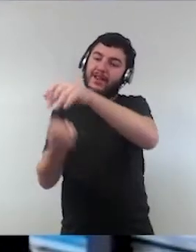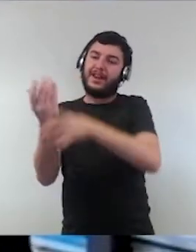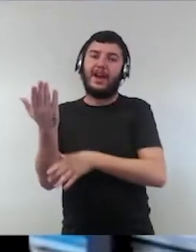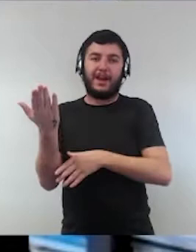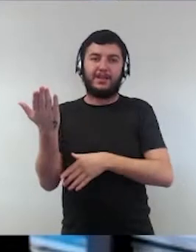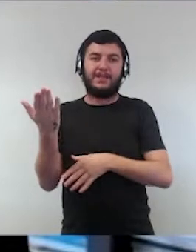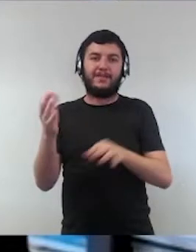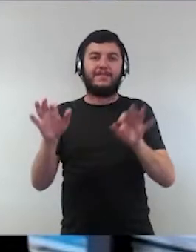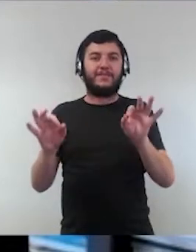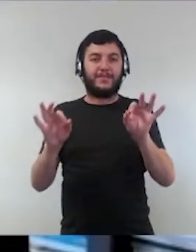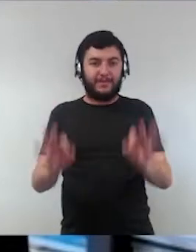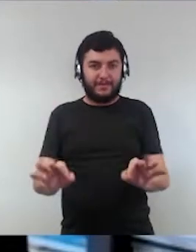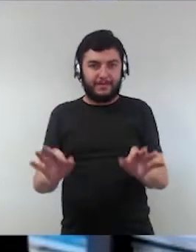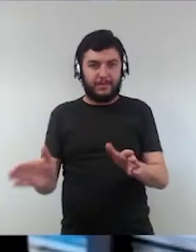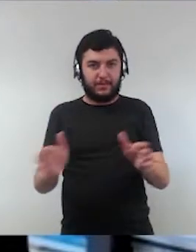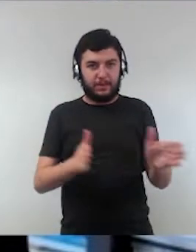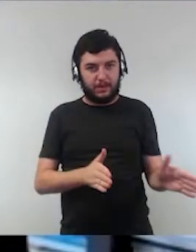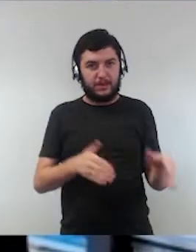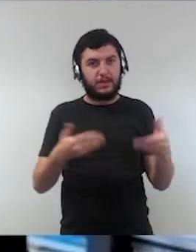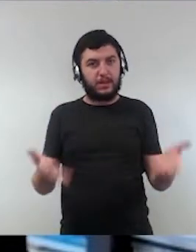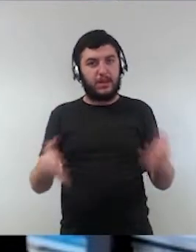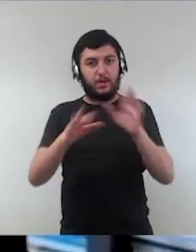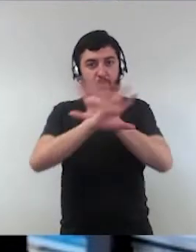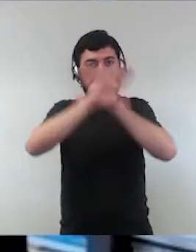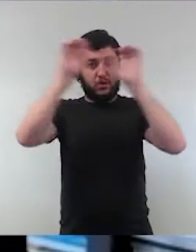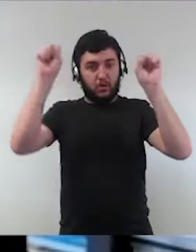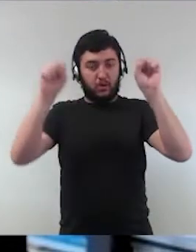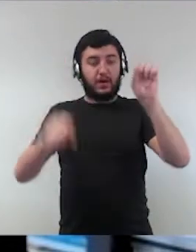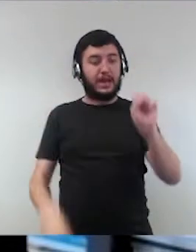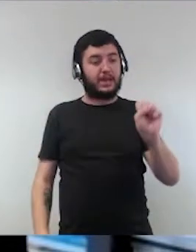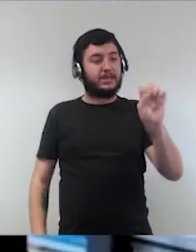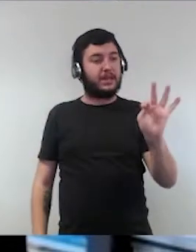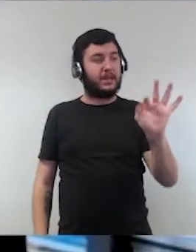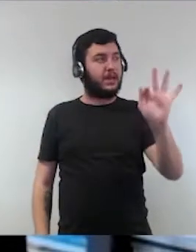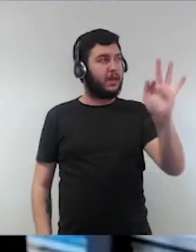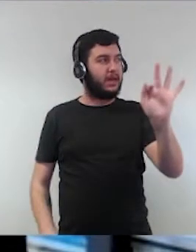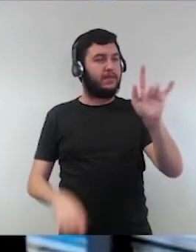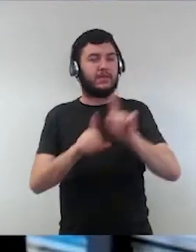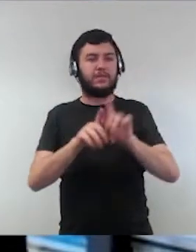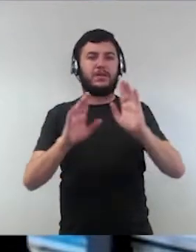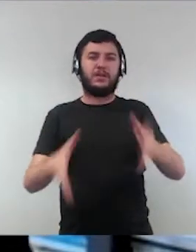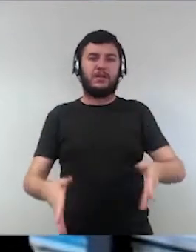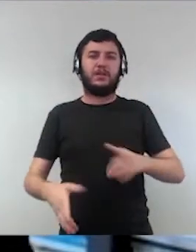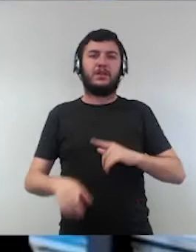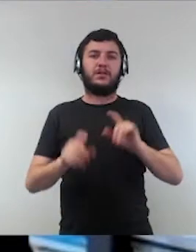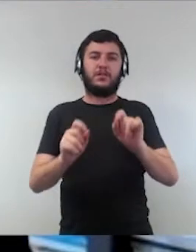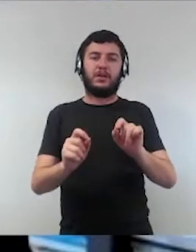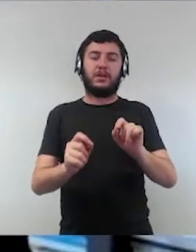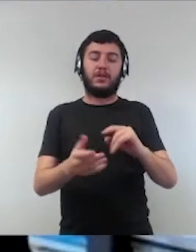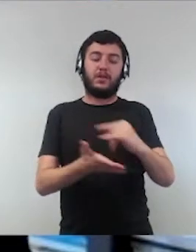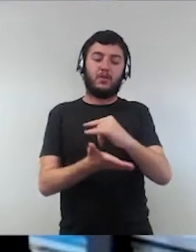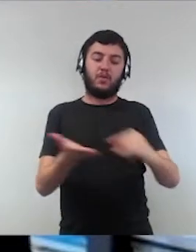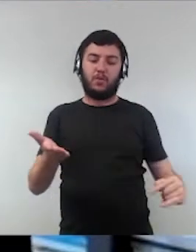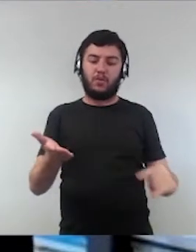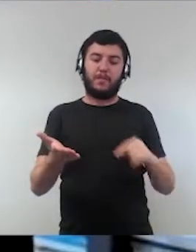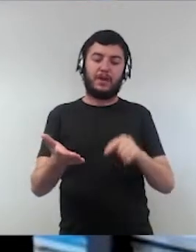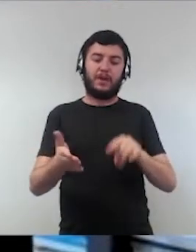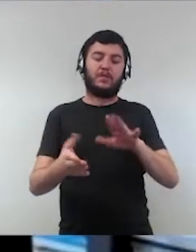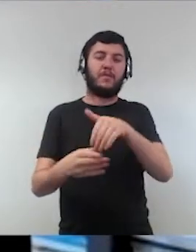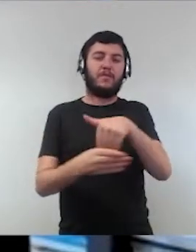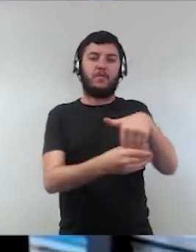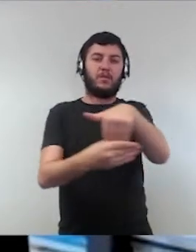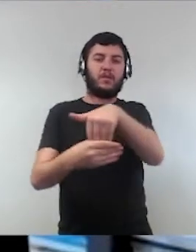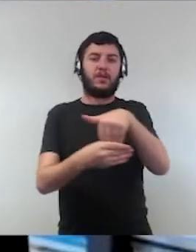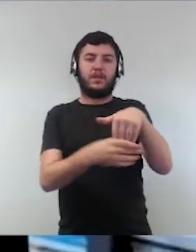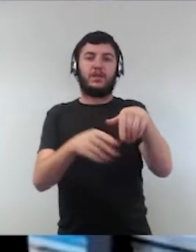Supremo, pois bem, nessa ocasião, ao apreciar a medida provisória 954, ele entendeu que as